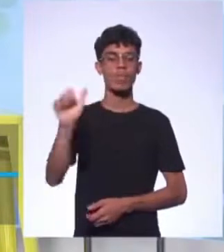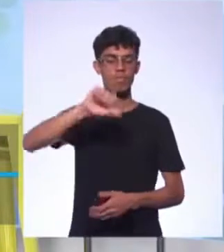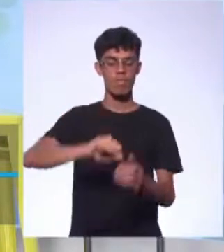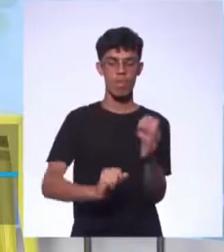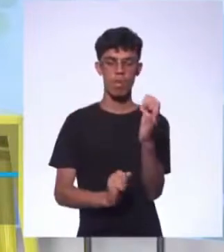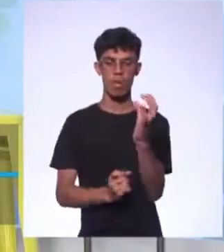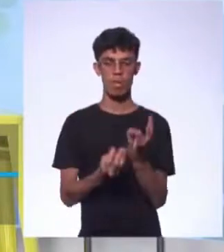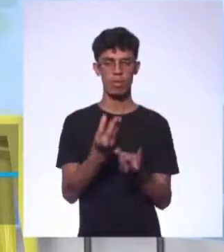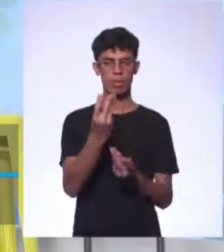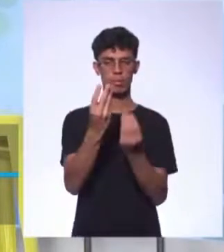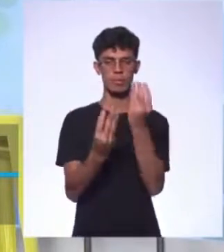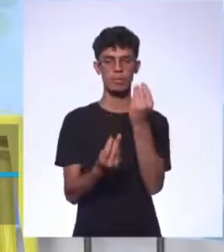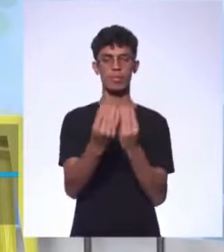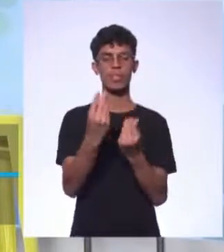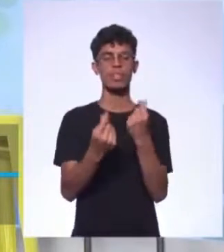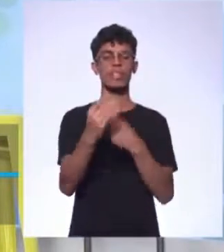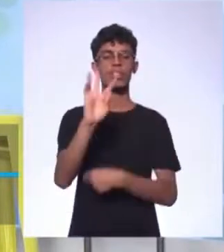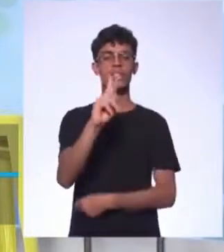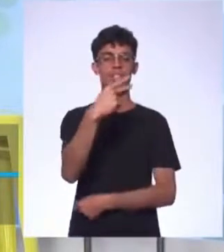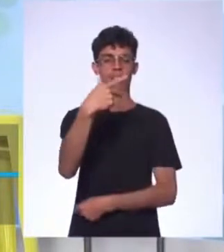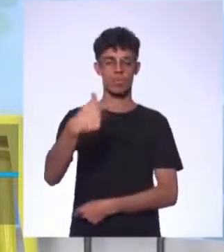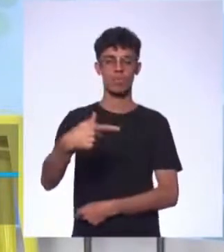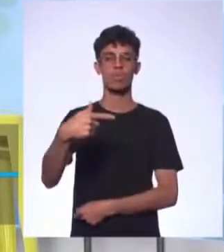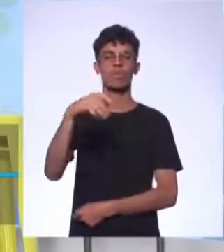sulfuroso, que nós temos o